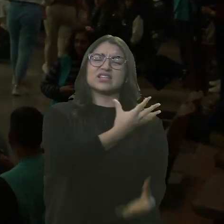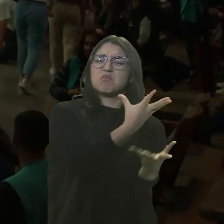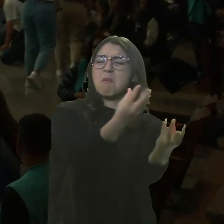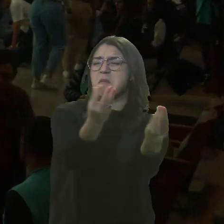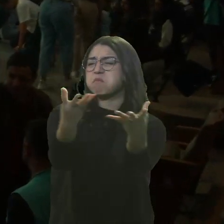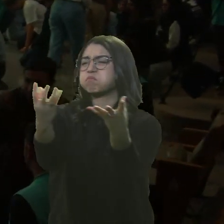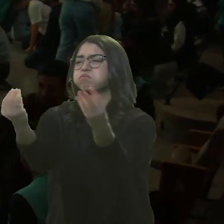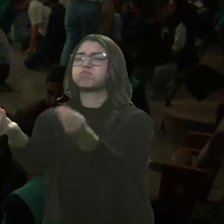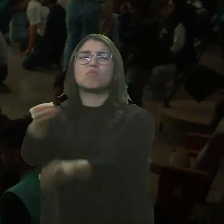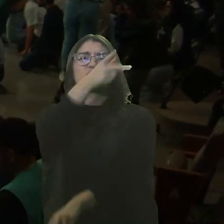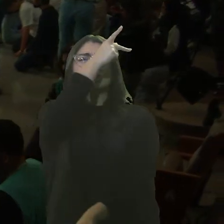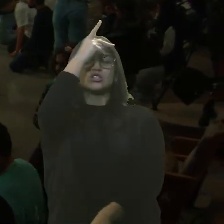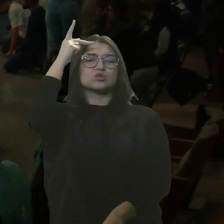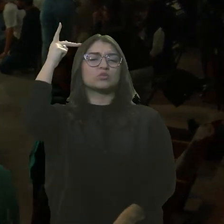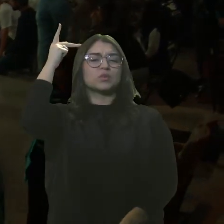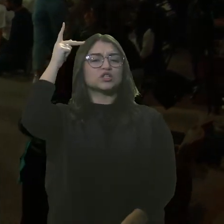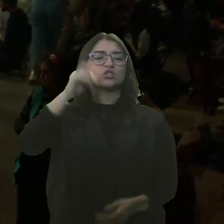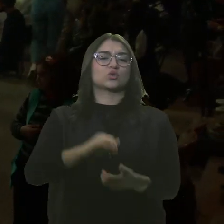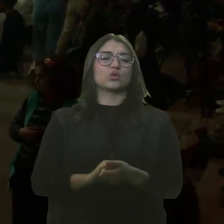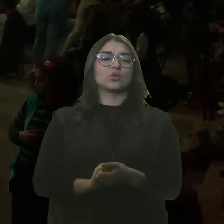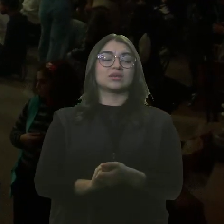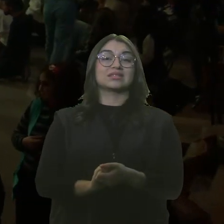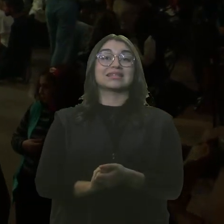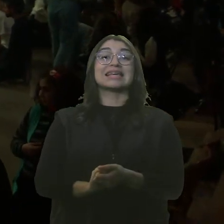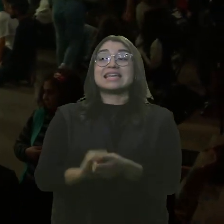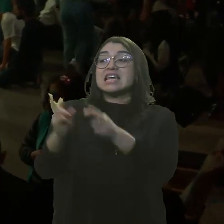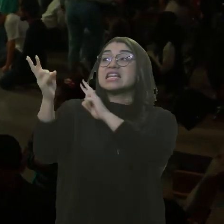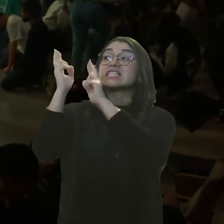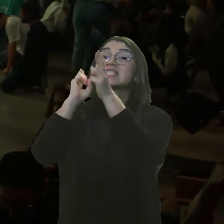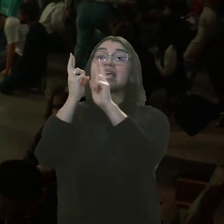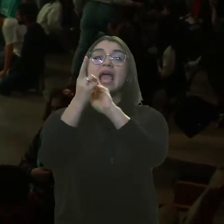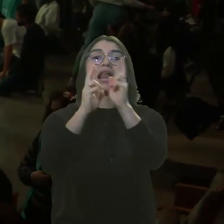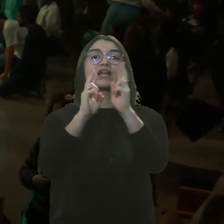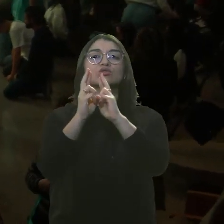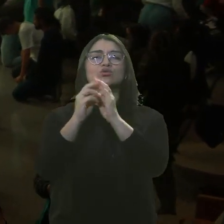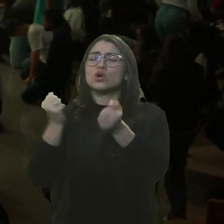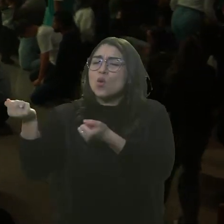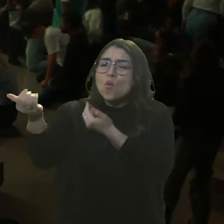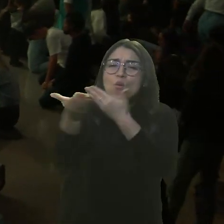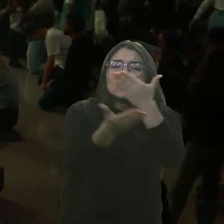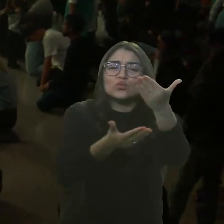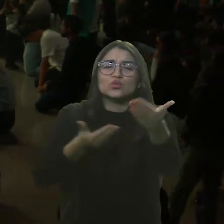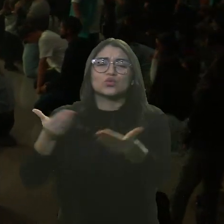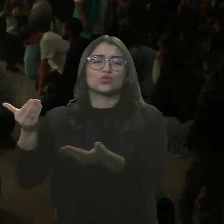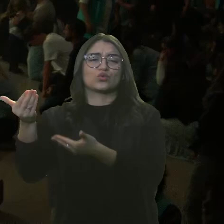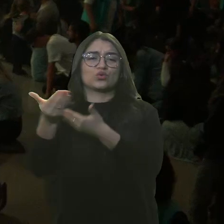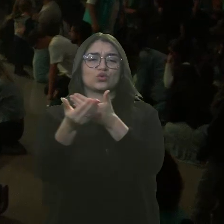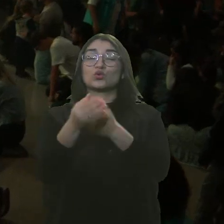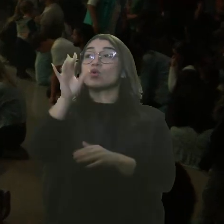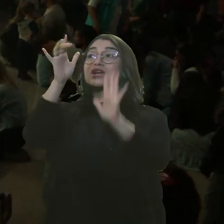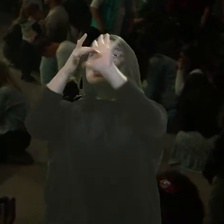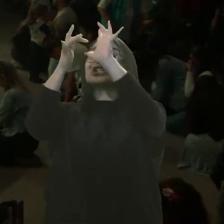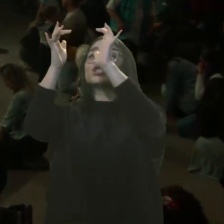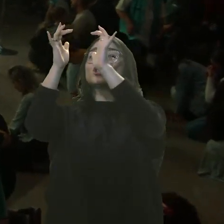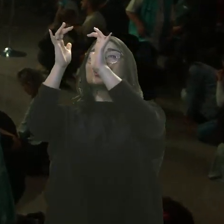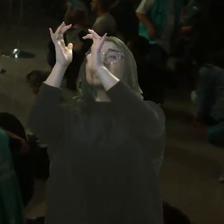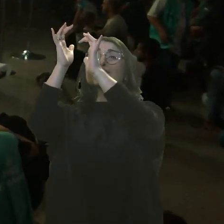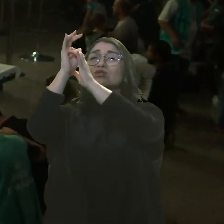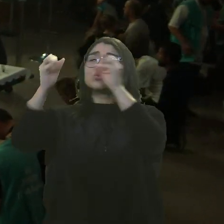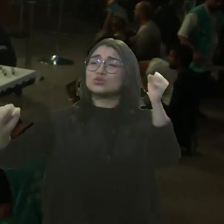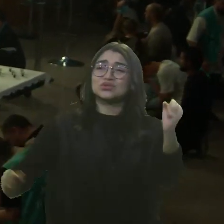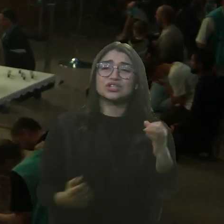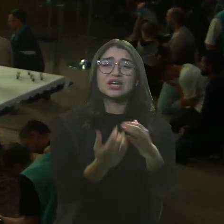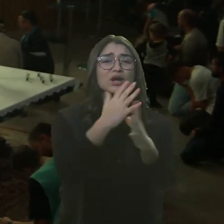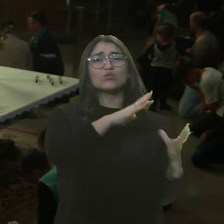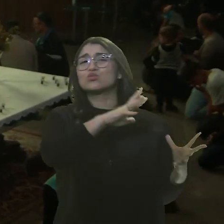Ele existe. E Ele não apenas existe, como Ele se relaciona conosco. Ele nos criou, mas Ele conversa com a